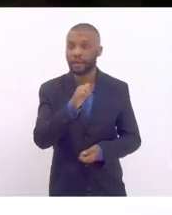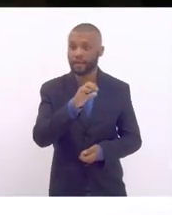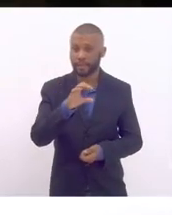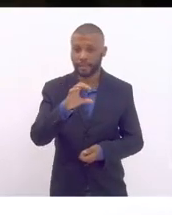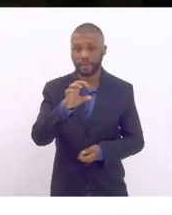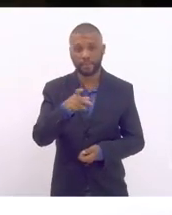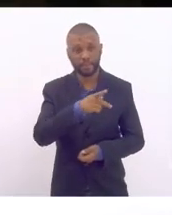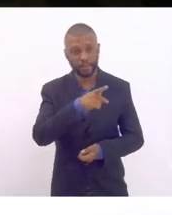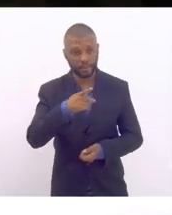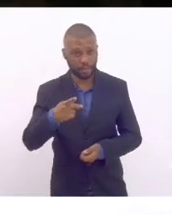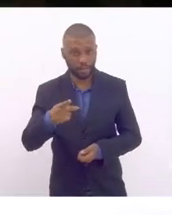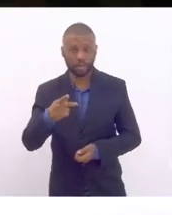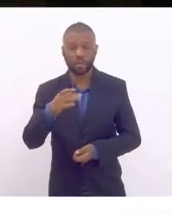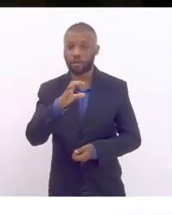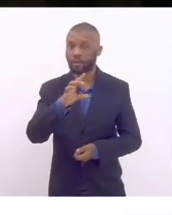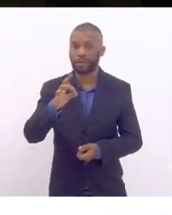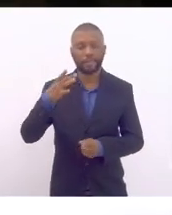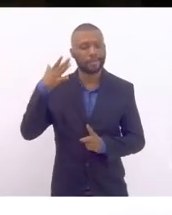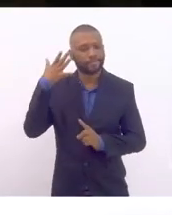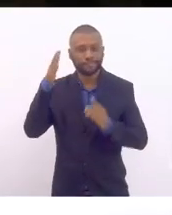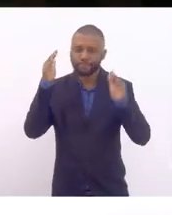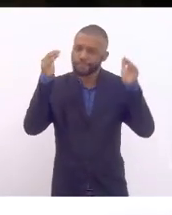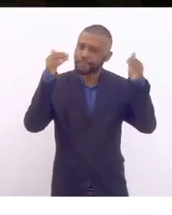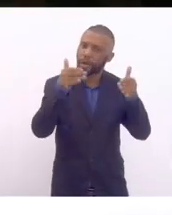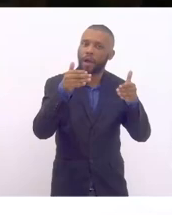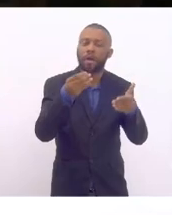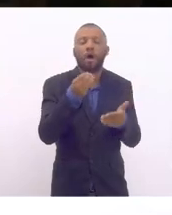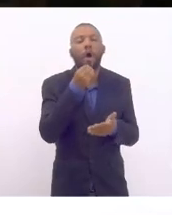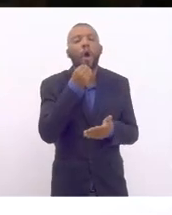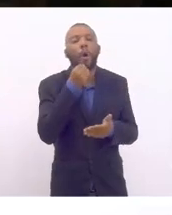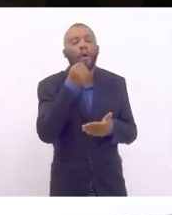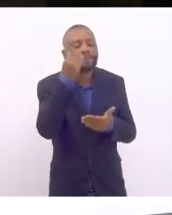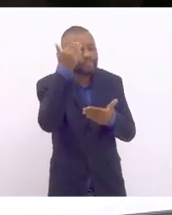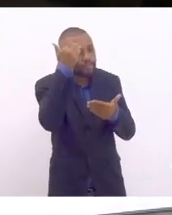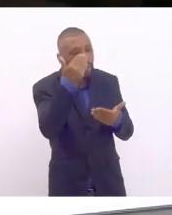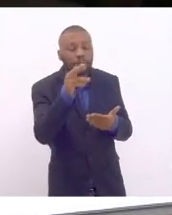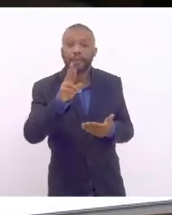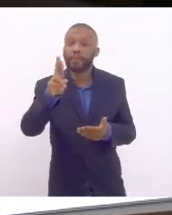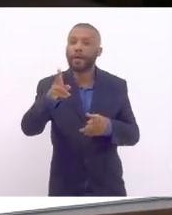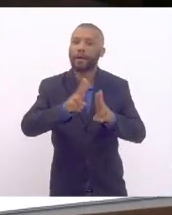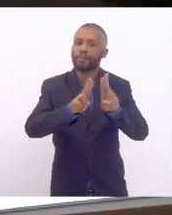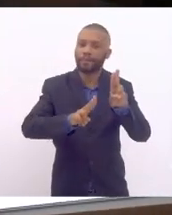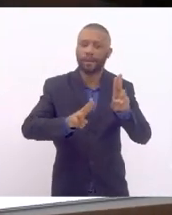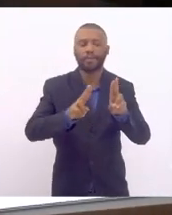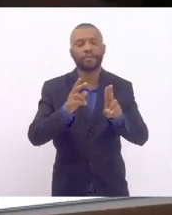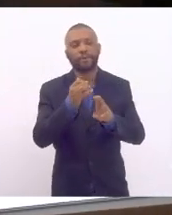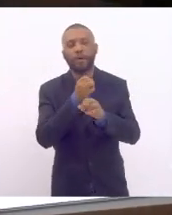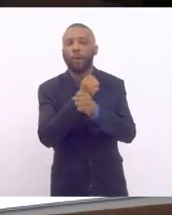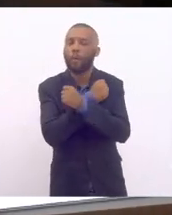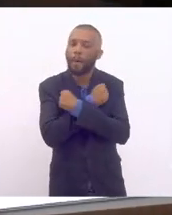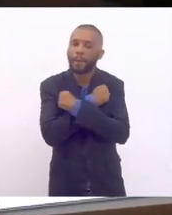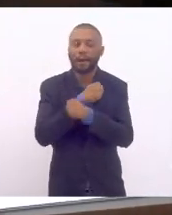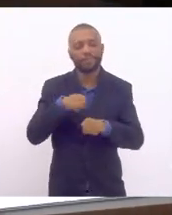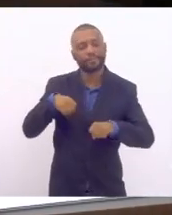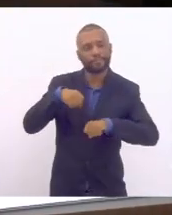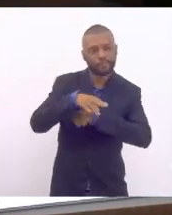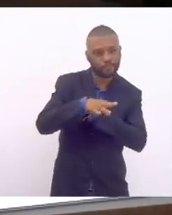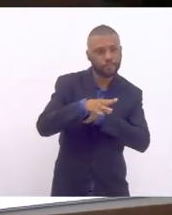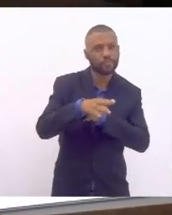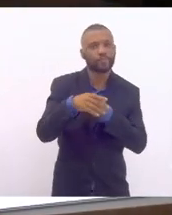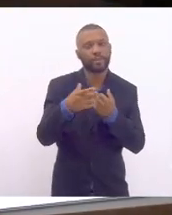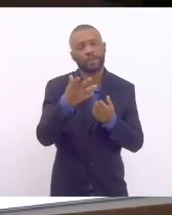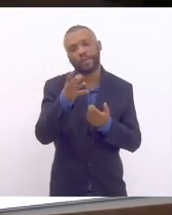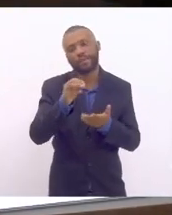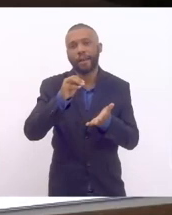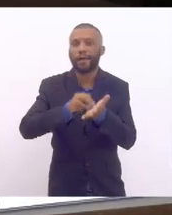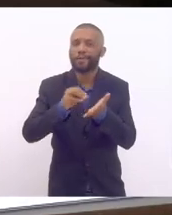Presidente essa casa coordenador desse fórum Muito obrigado pela oportunidade de representar coisas RJ trago um abraço da nossa reitora que já te vi aí